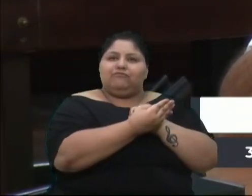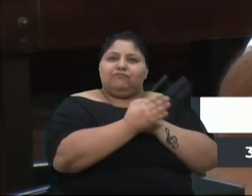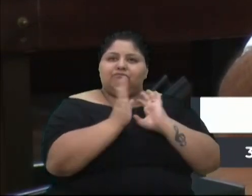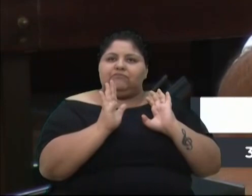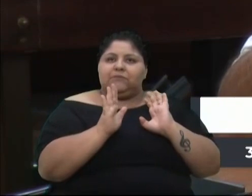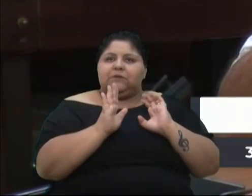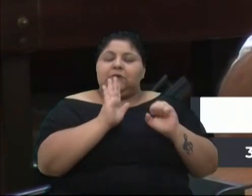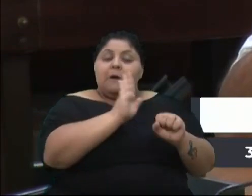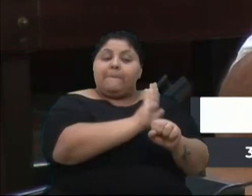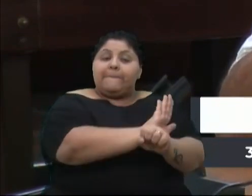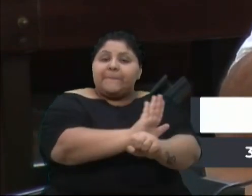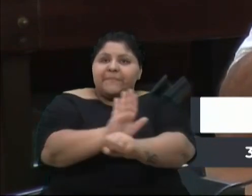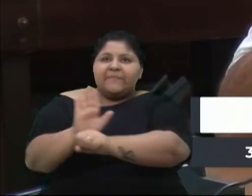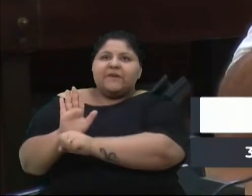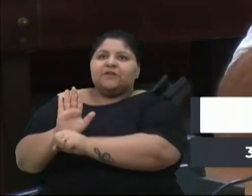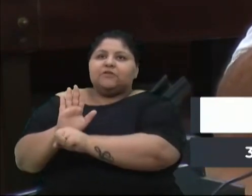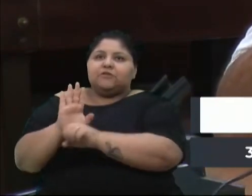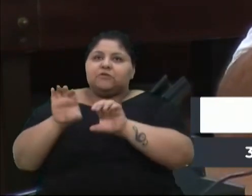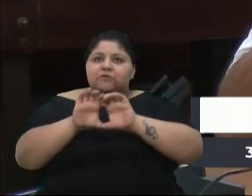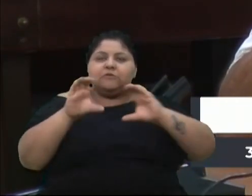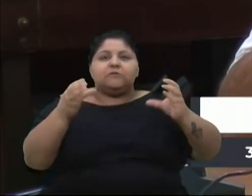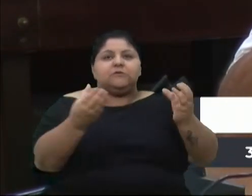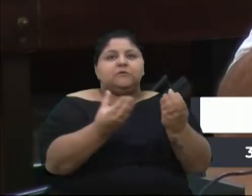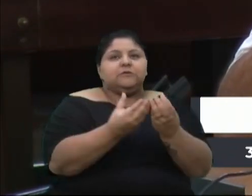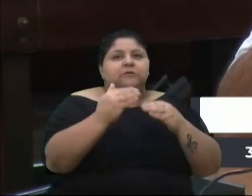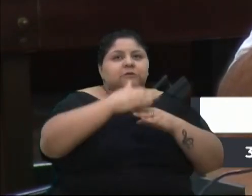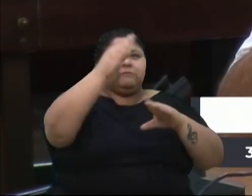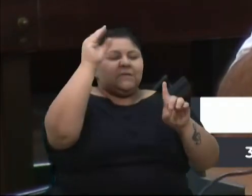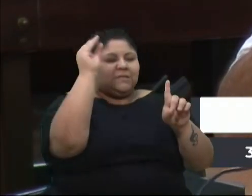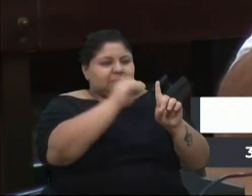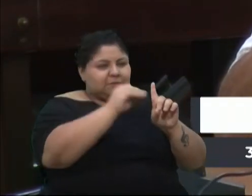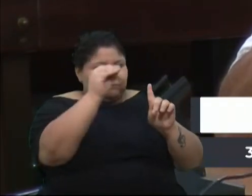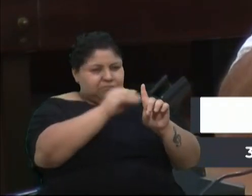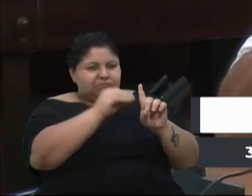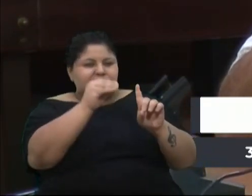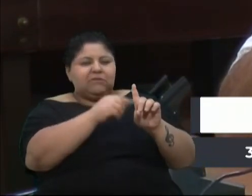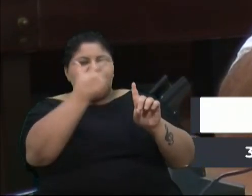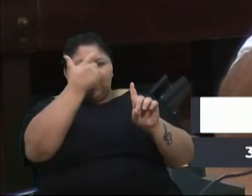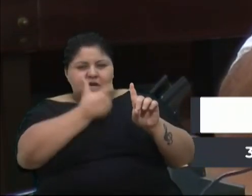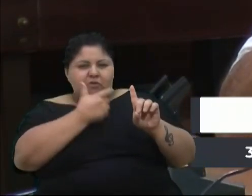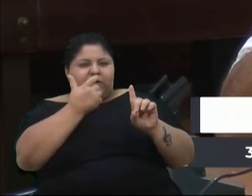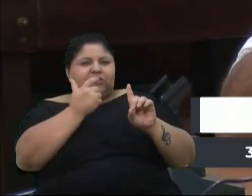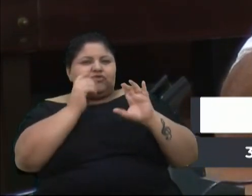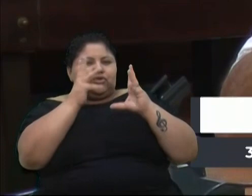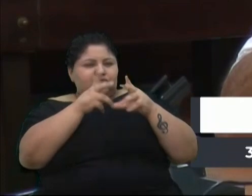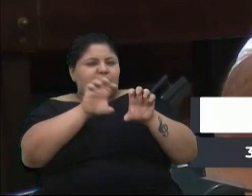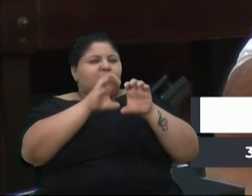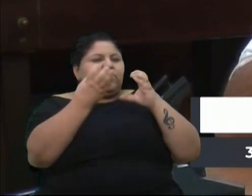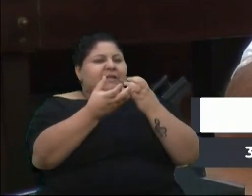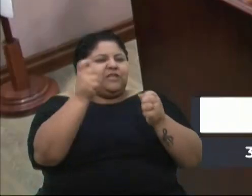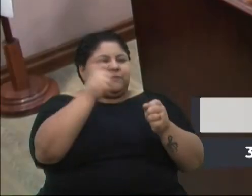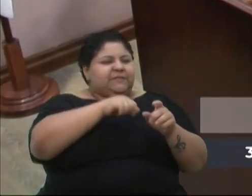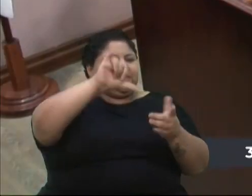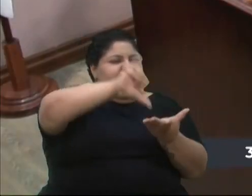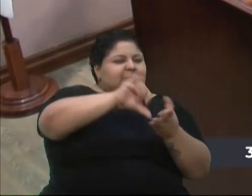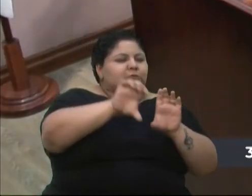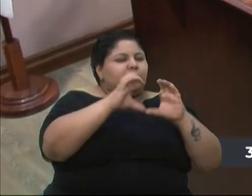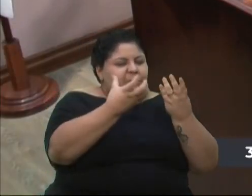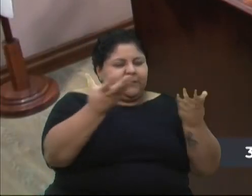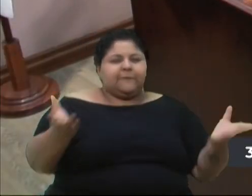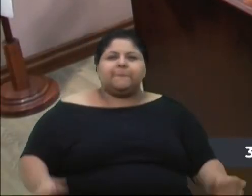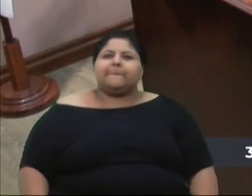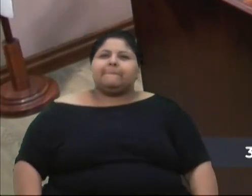para ajudar as comunidades mais carentes. Tem que ter todo o bairro no centro comunitário. Isso aí. Obrigado. Obrigado. O governo tem que